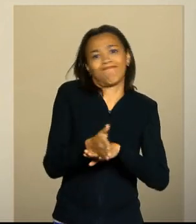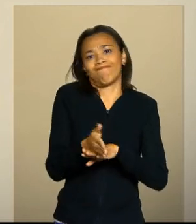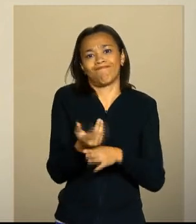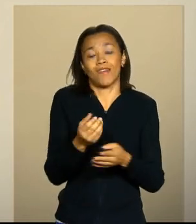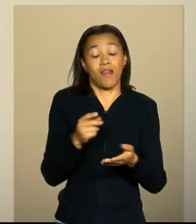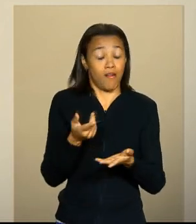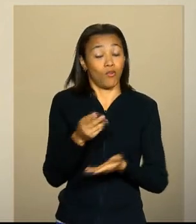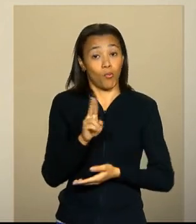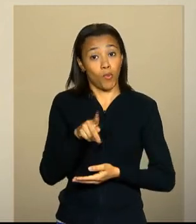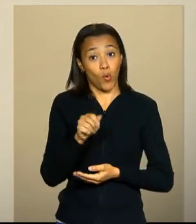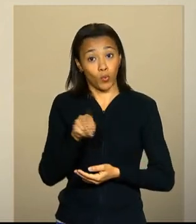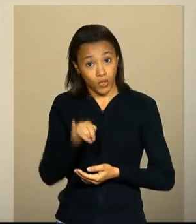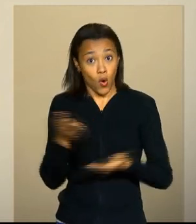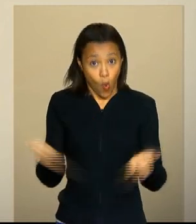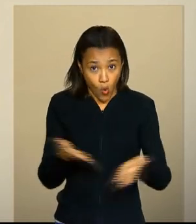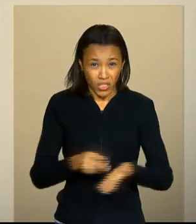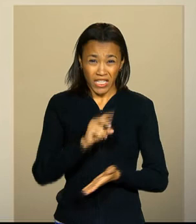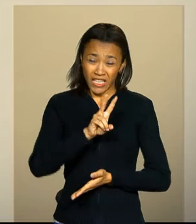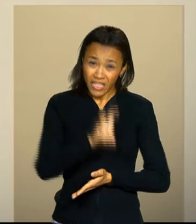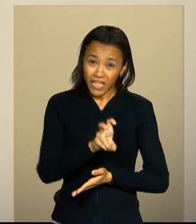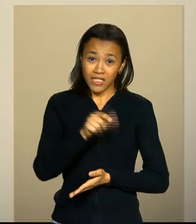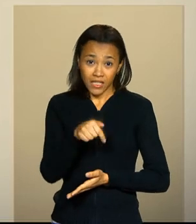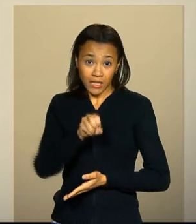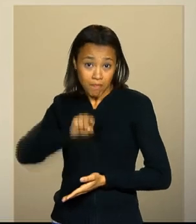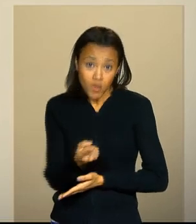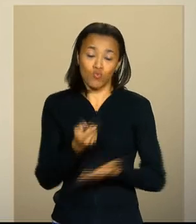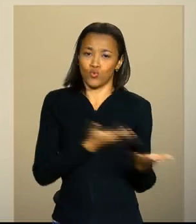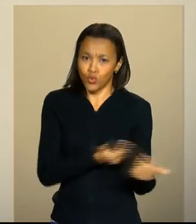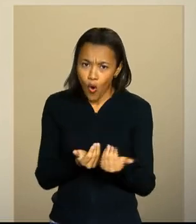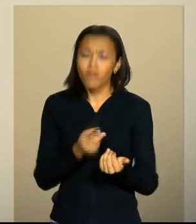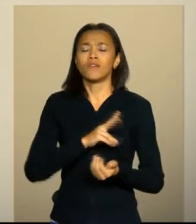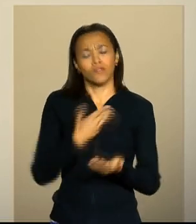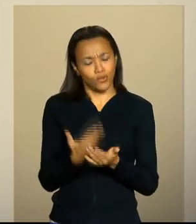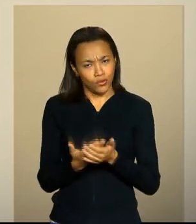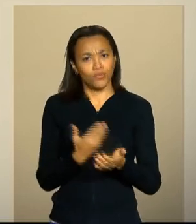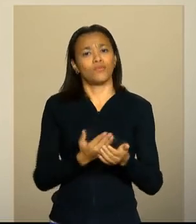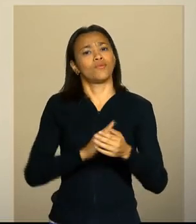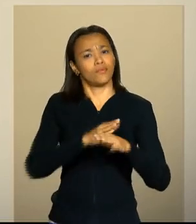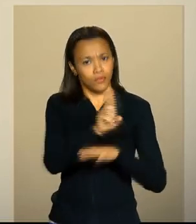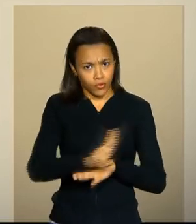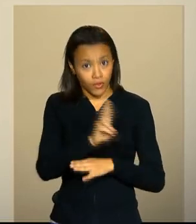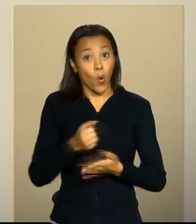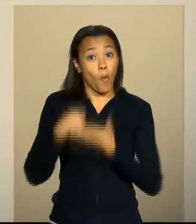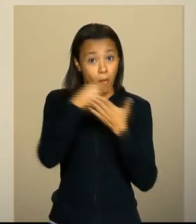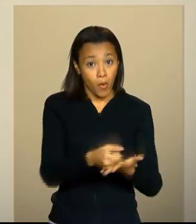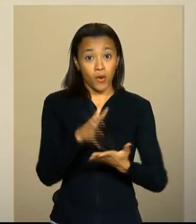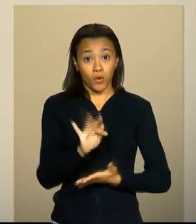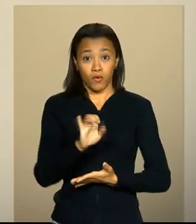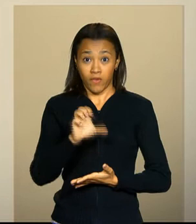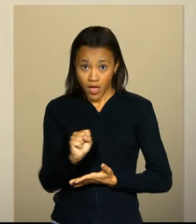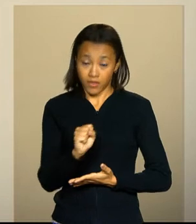hoje Luciano 570 mil jovens fazem cursos universitários com o apoio do FIES